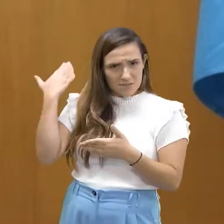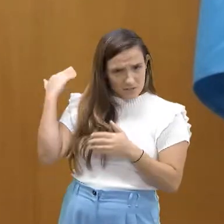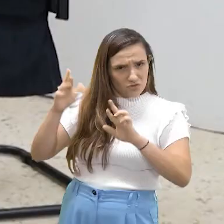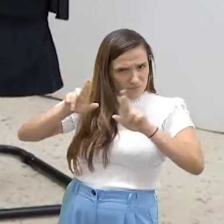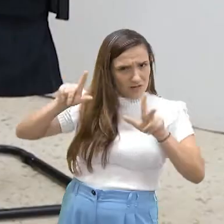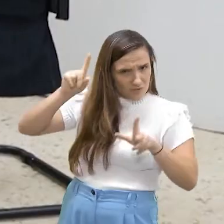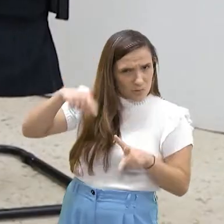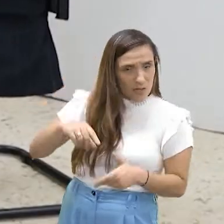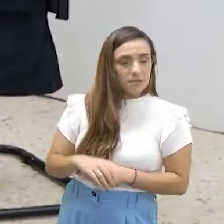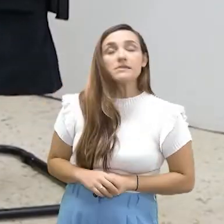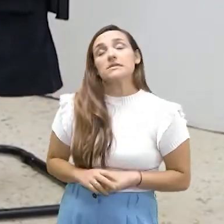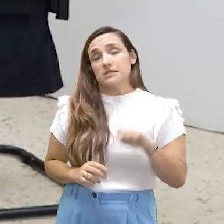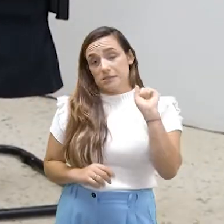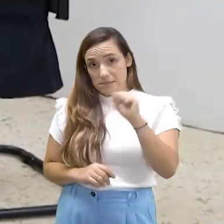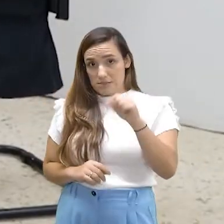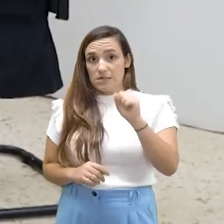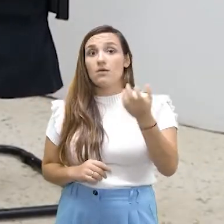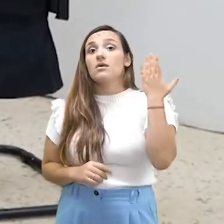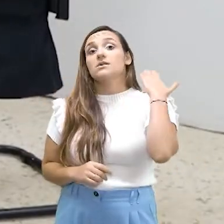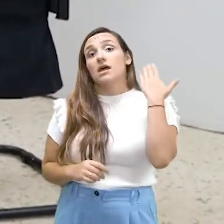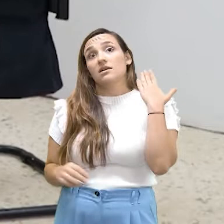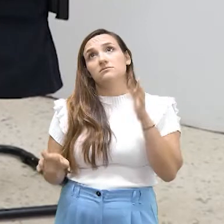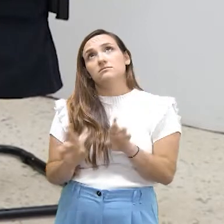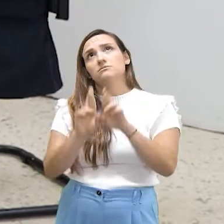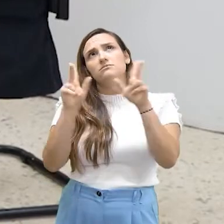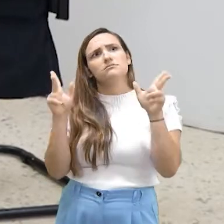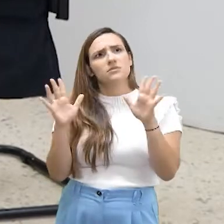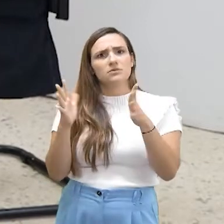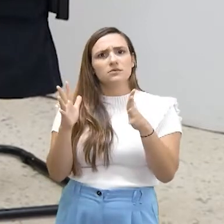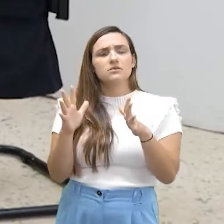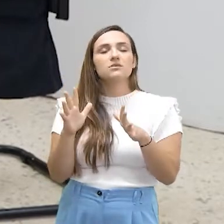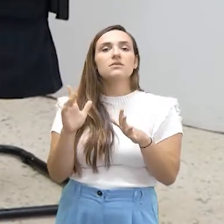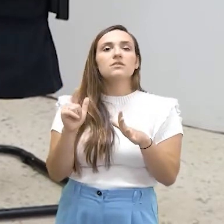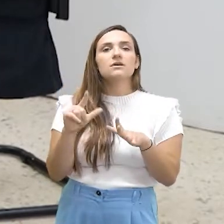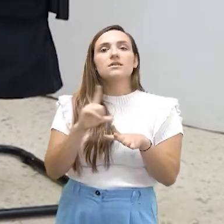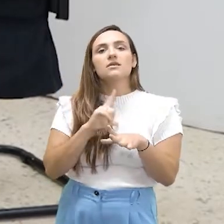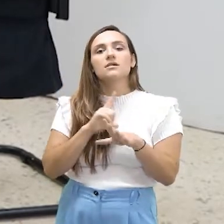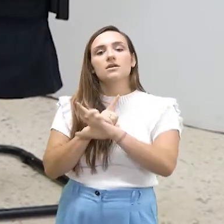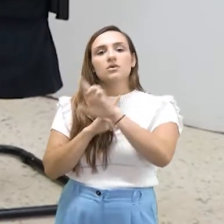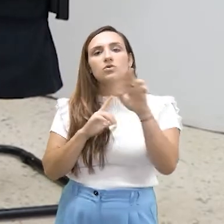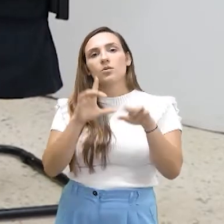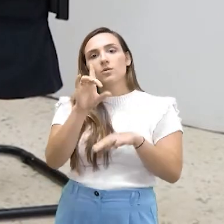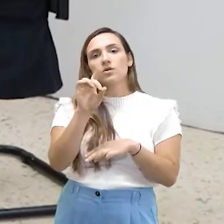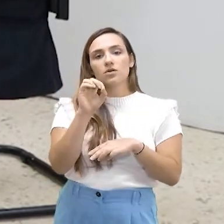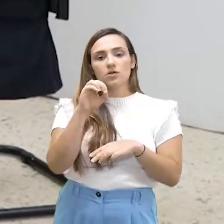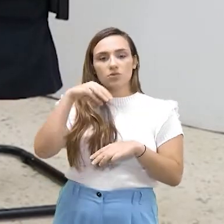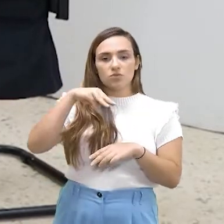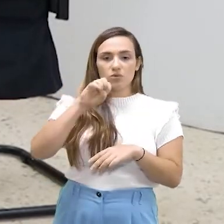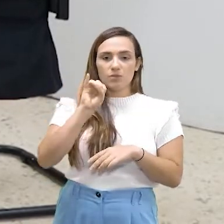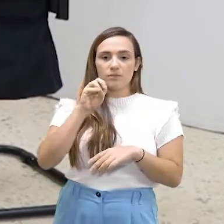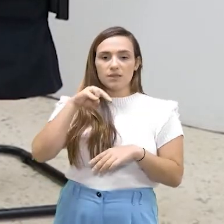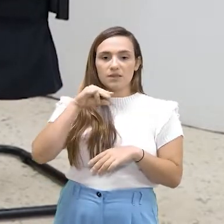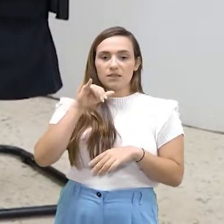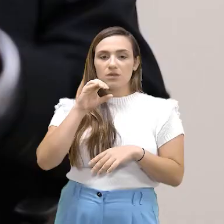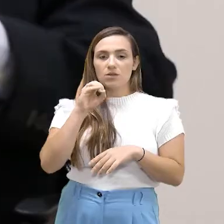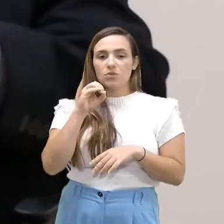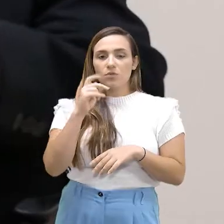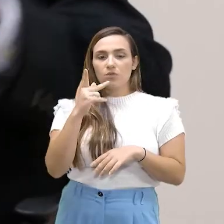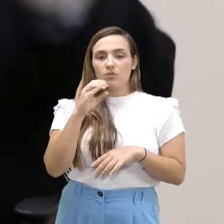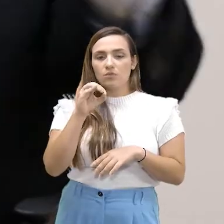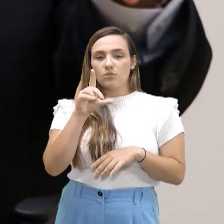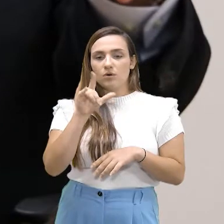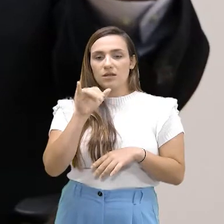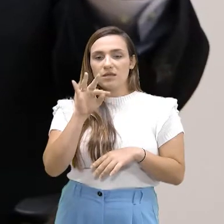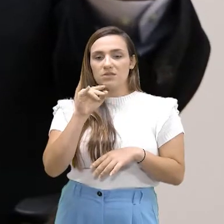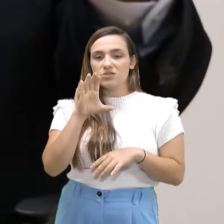assim, né? Sim. Lá num passado distante, e quando havia o chamado domínio puramente político,